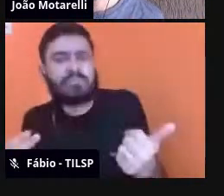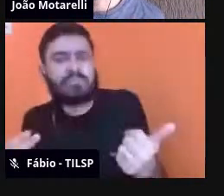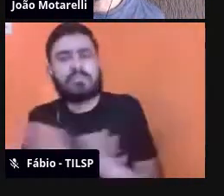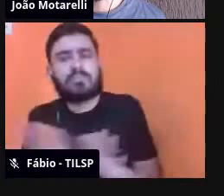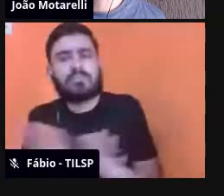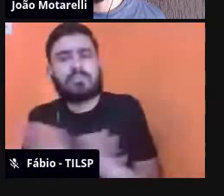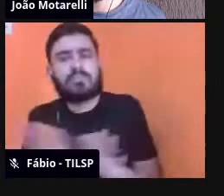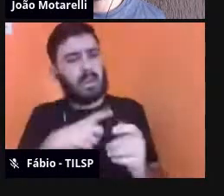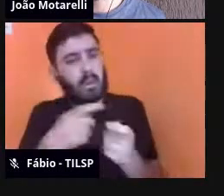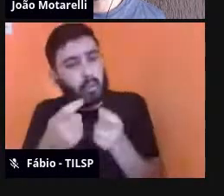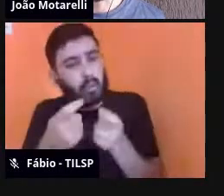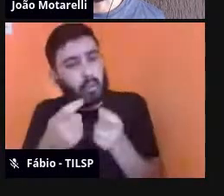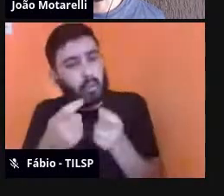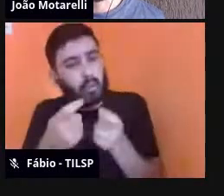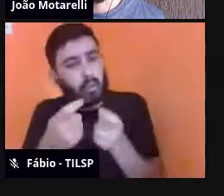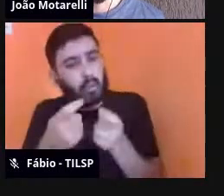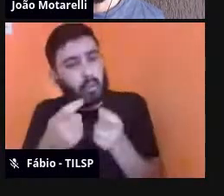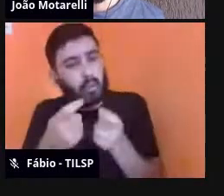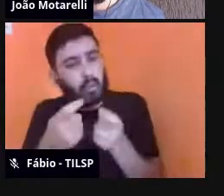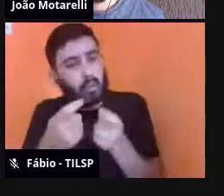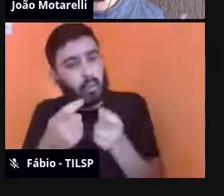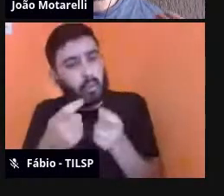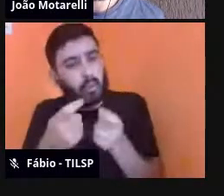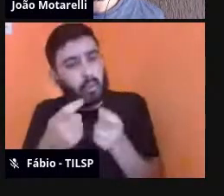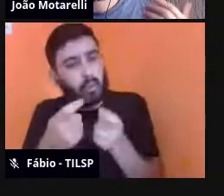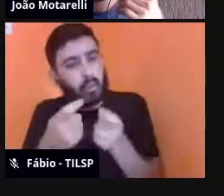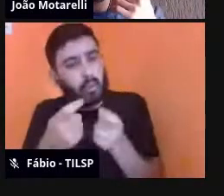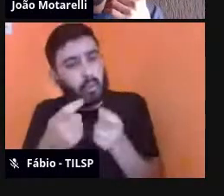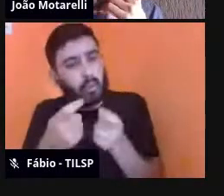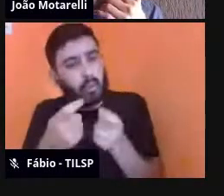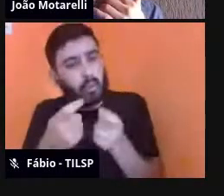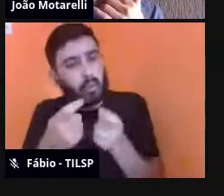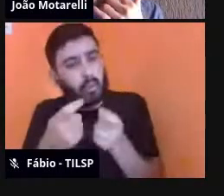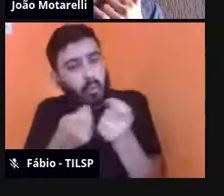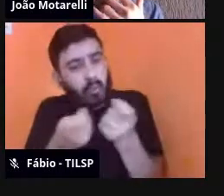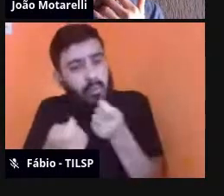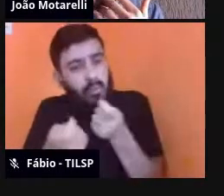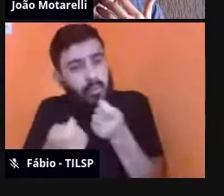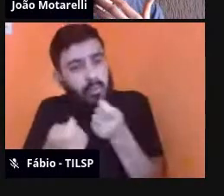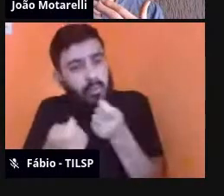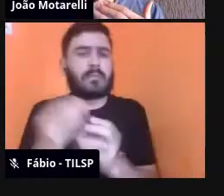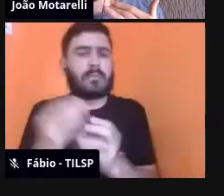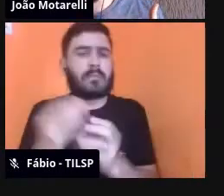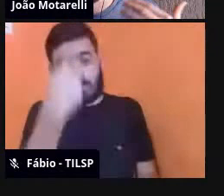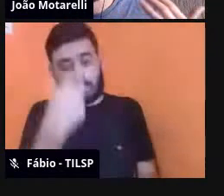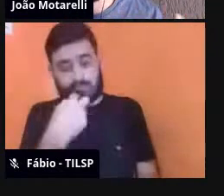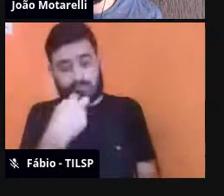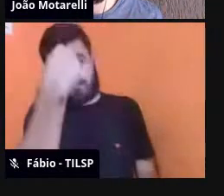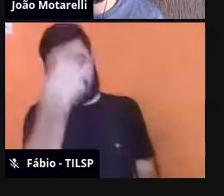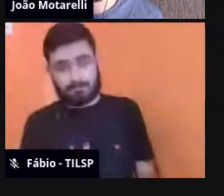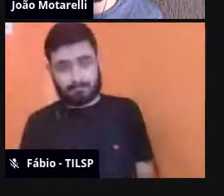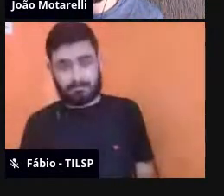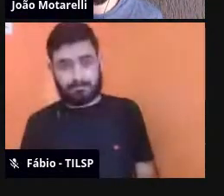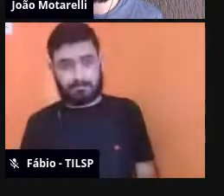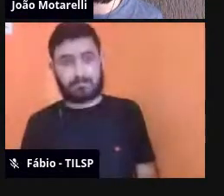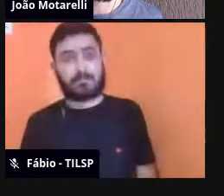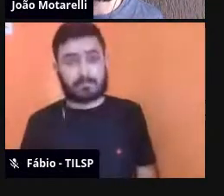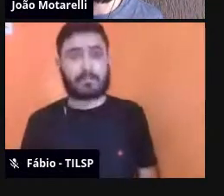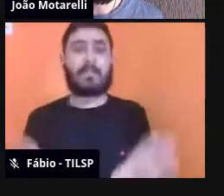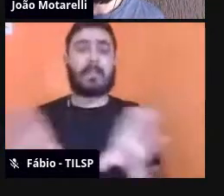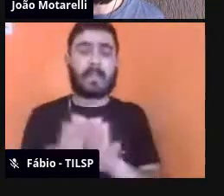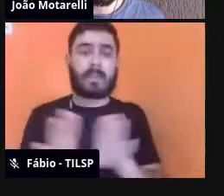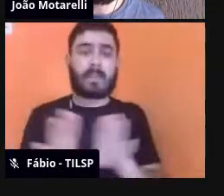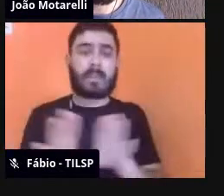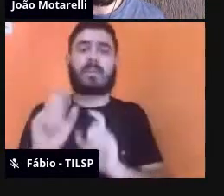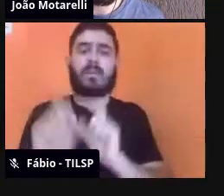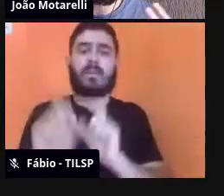vocês, da imagem do corpo. Além disso, a gente tem o que são chamados dos novos transtornos